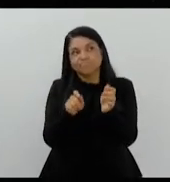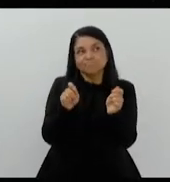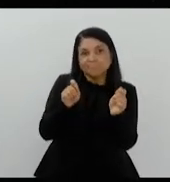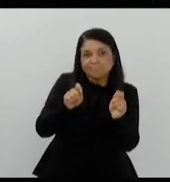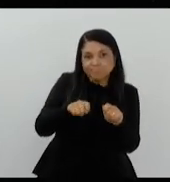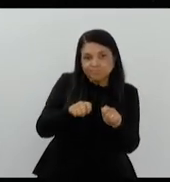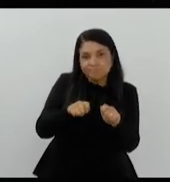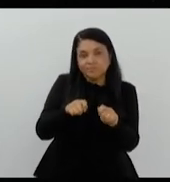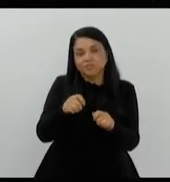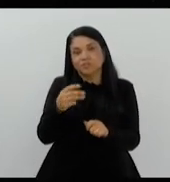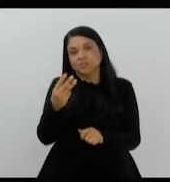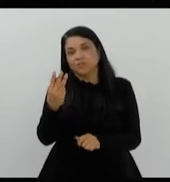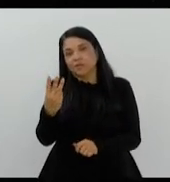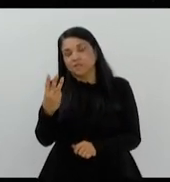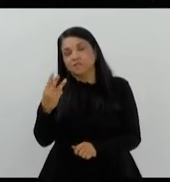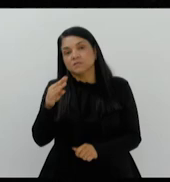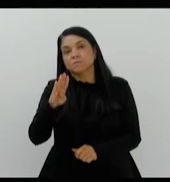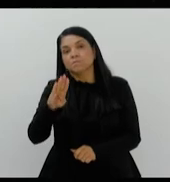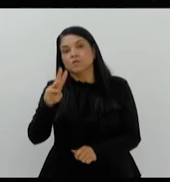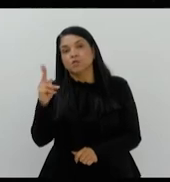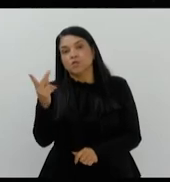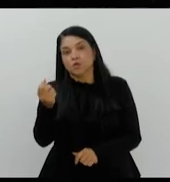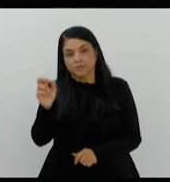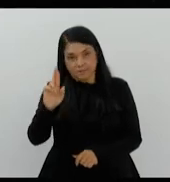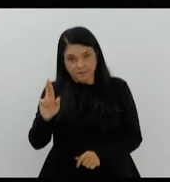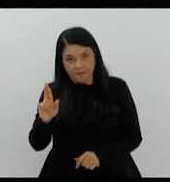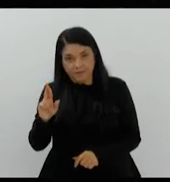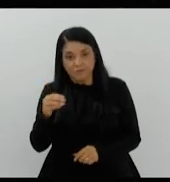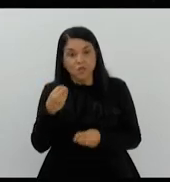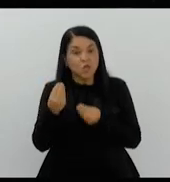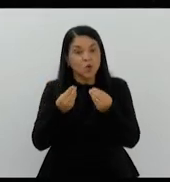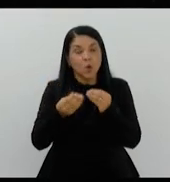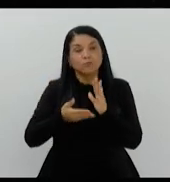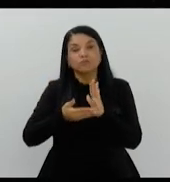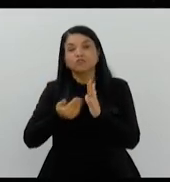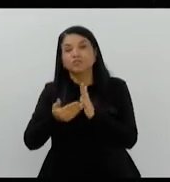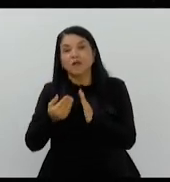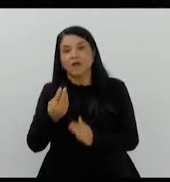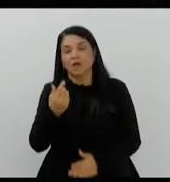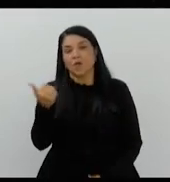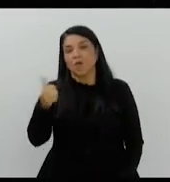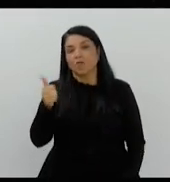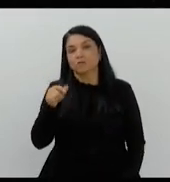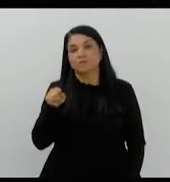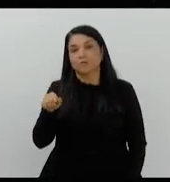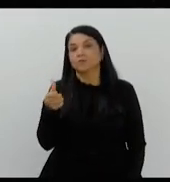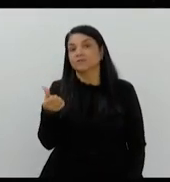de 3 bilhões de reais. Mas como tirar esse 11,6?